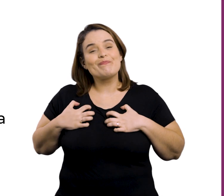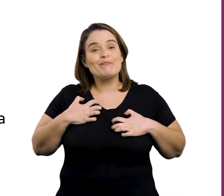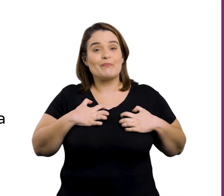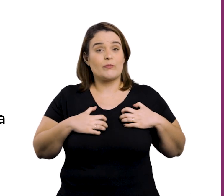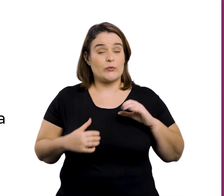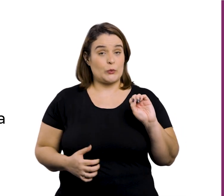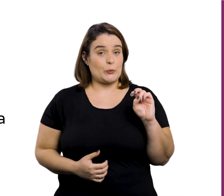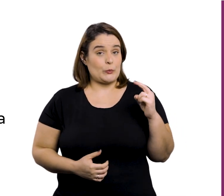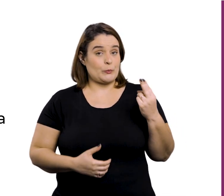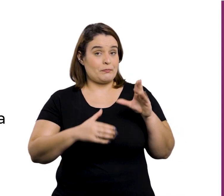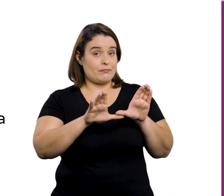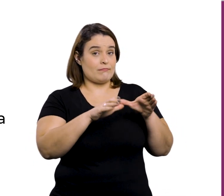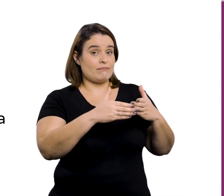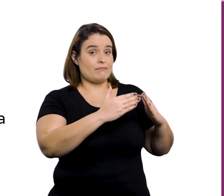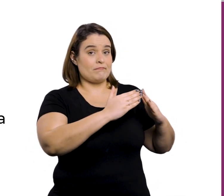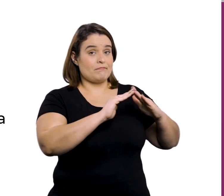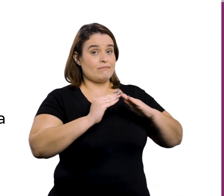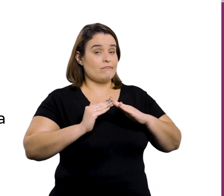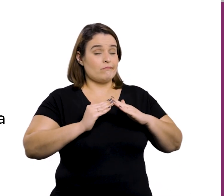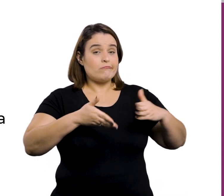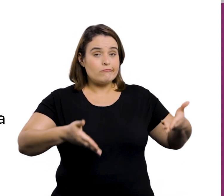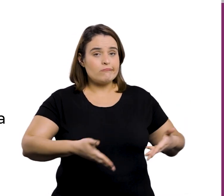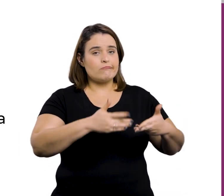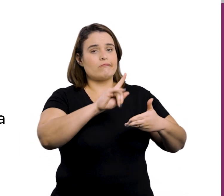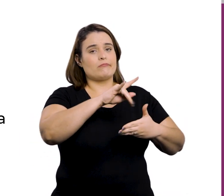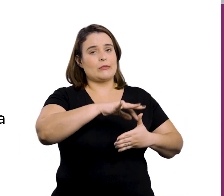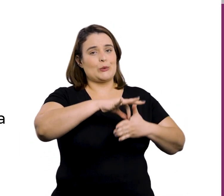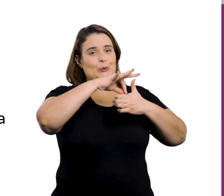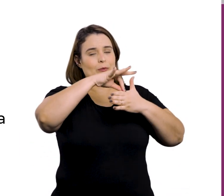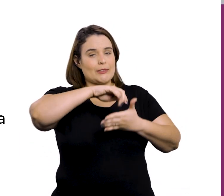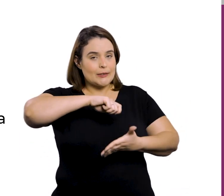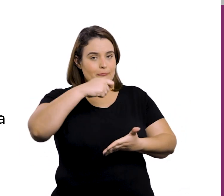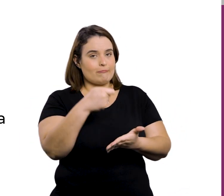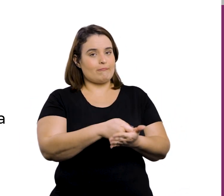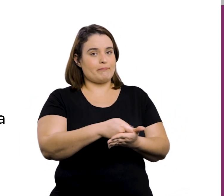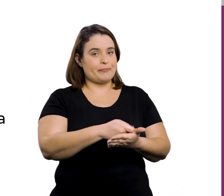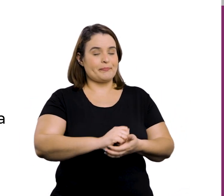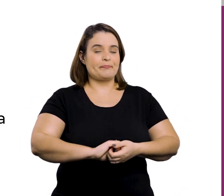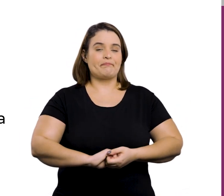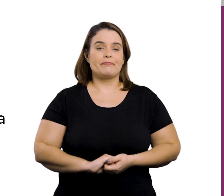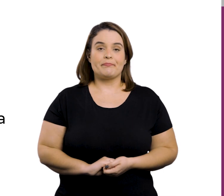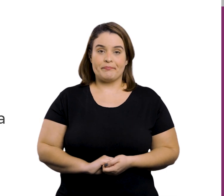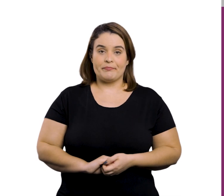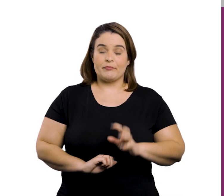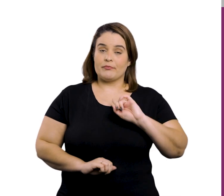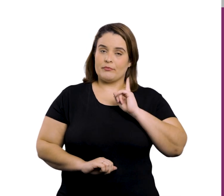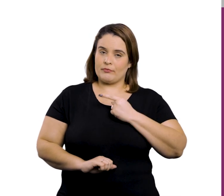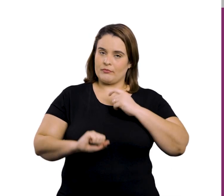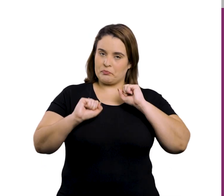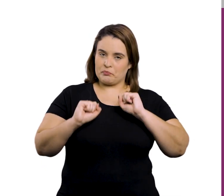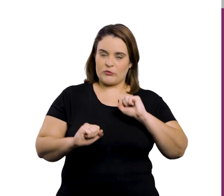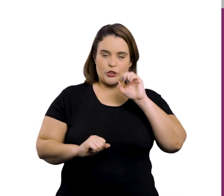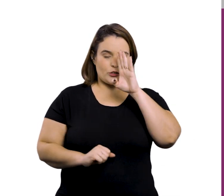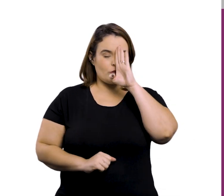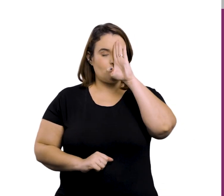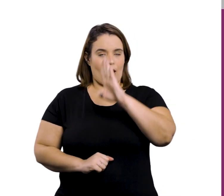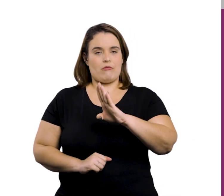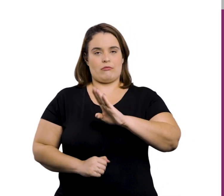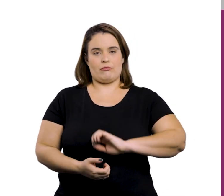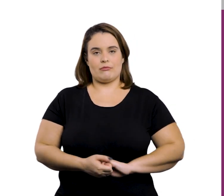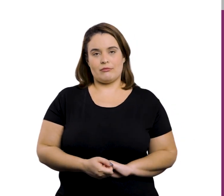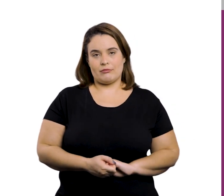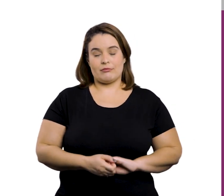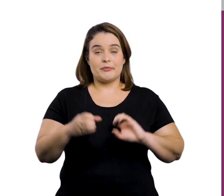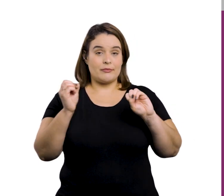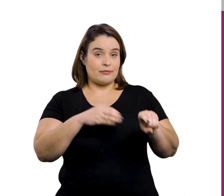ou mesmo uma comunidade da periferia desmobilizada por um líder ou grupo autoritário. Podemos ser mais